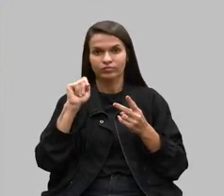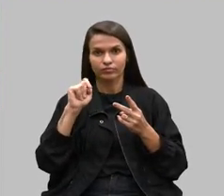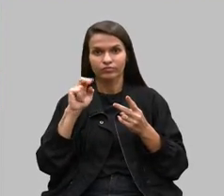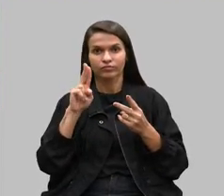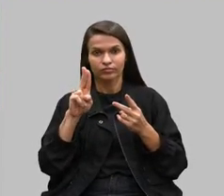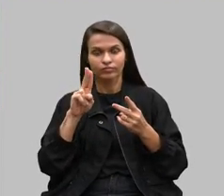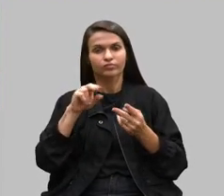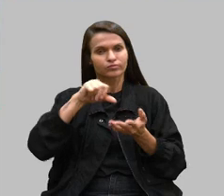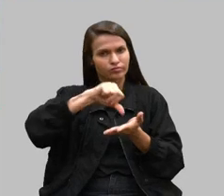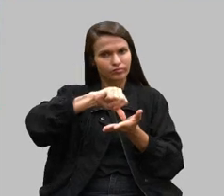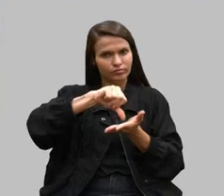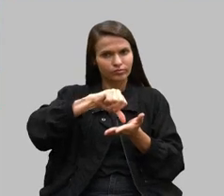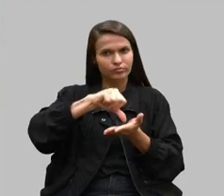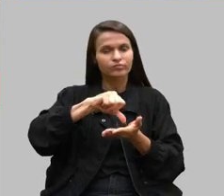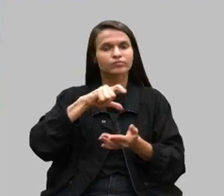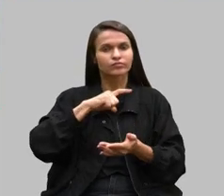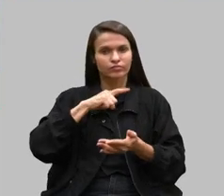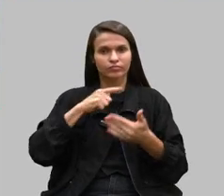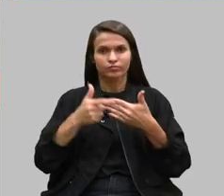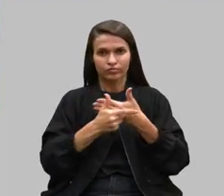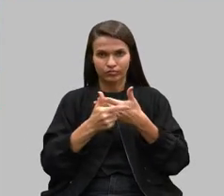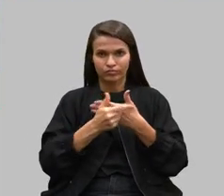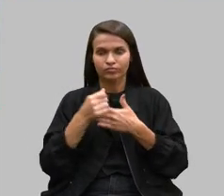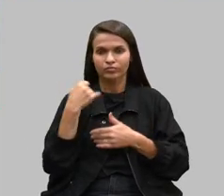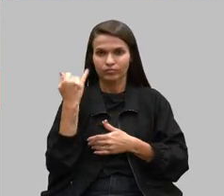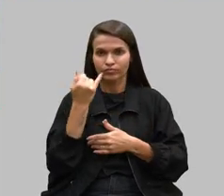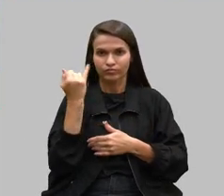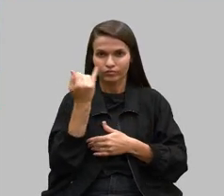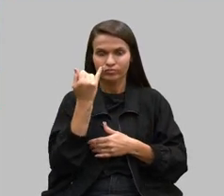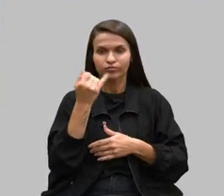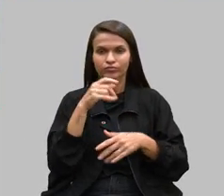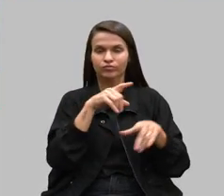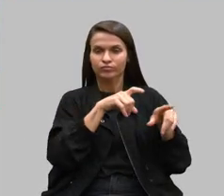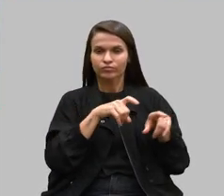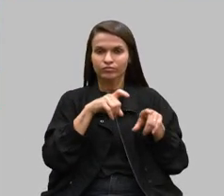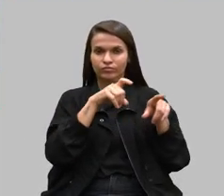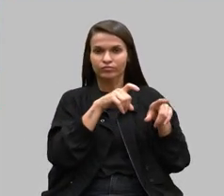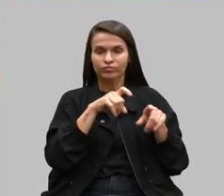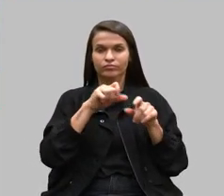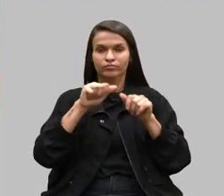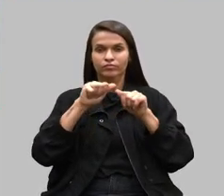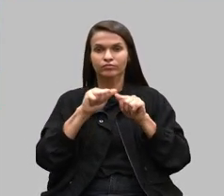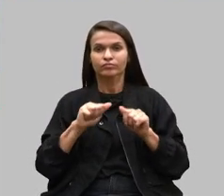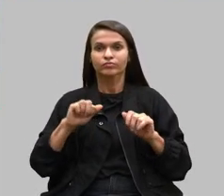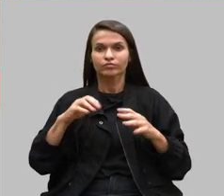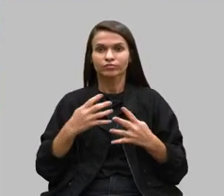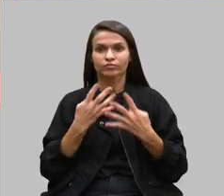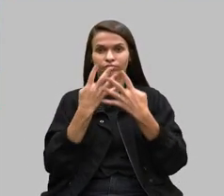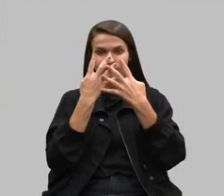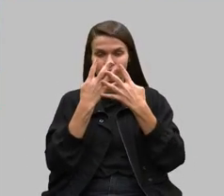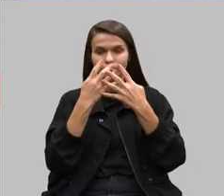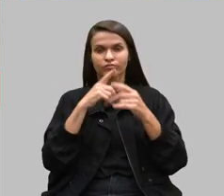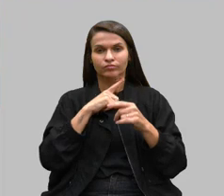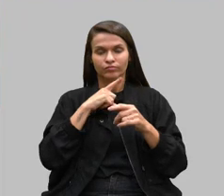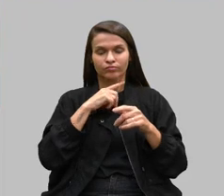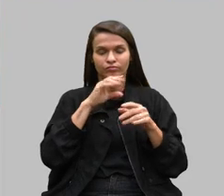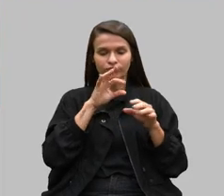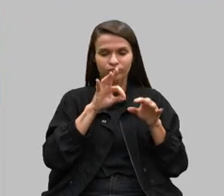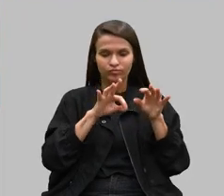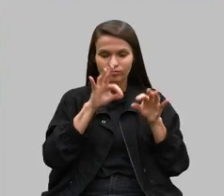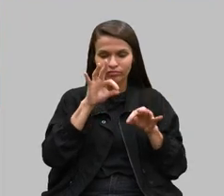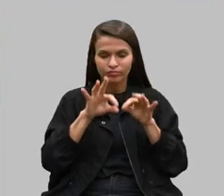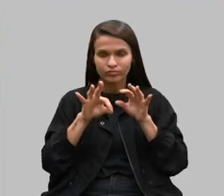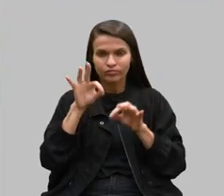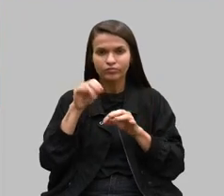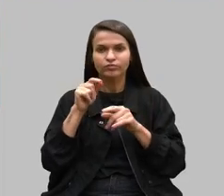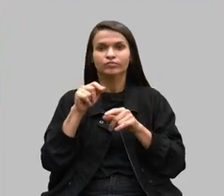tem um papel importante no setor do agronegócio né escoando grãos através dos portos eh de Vitória e de